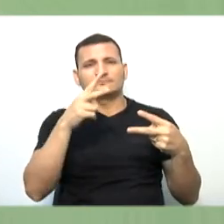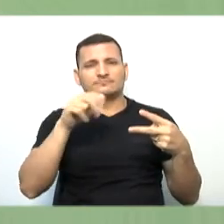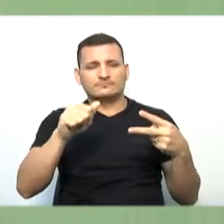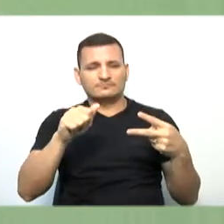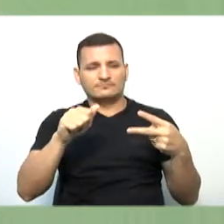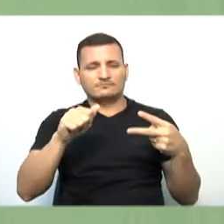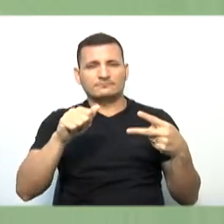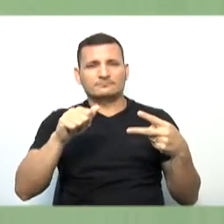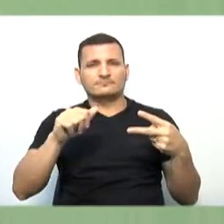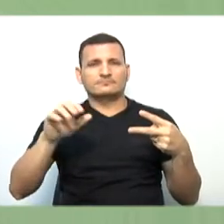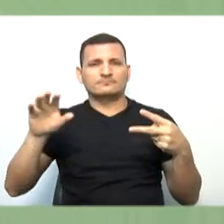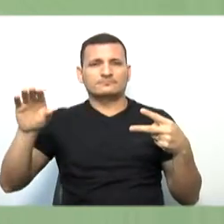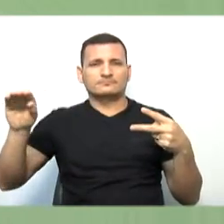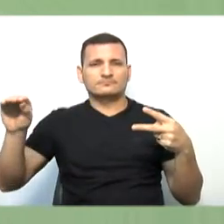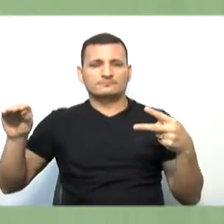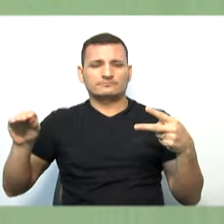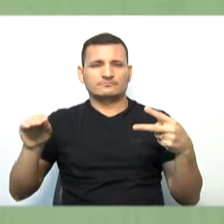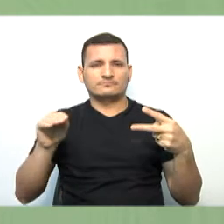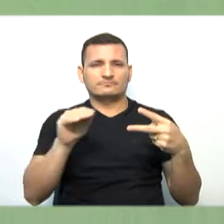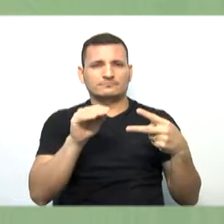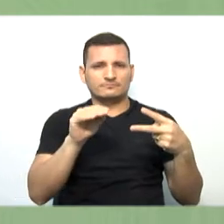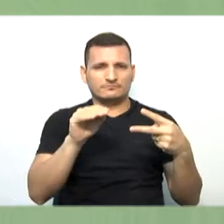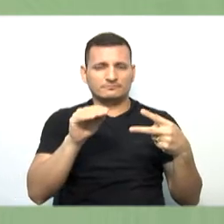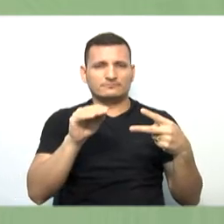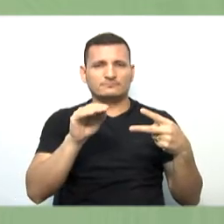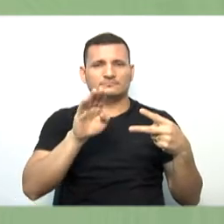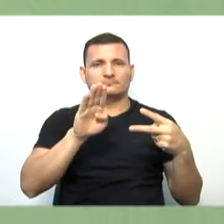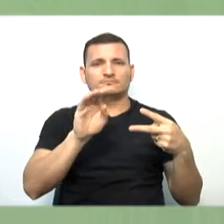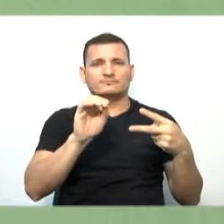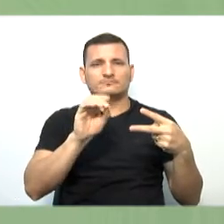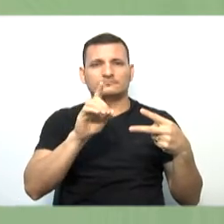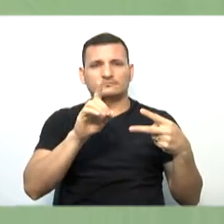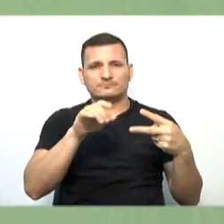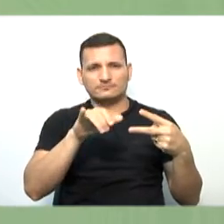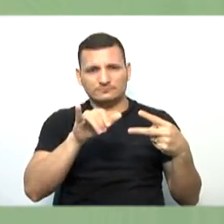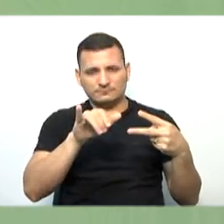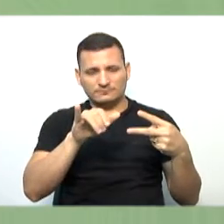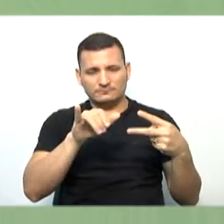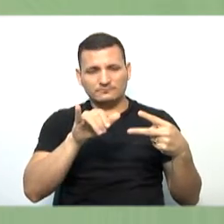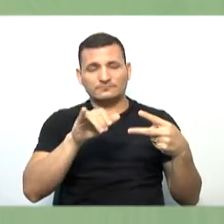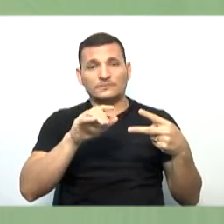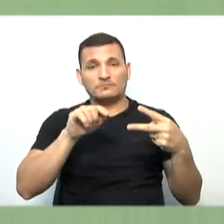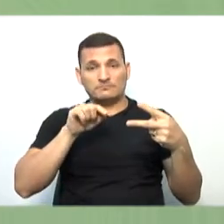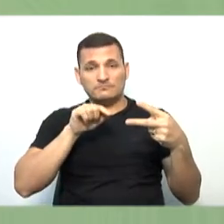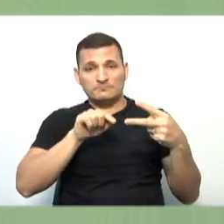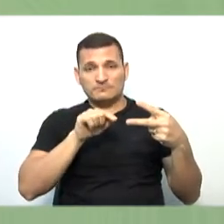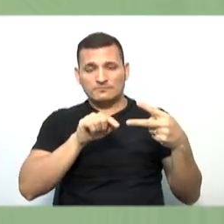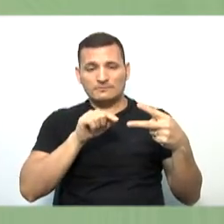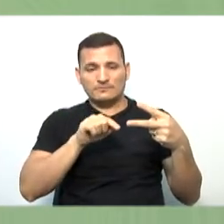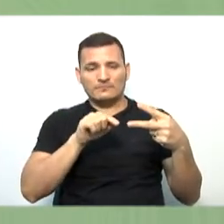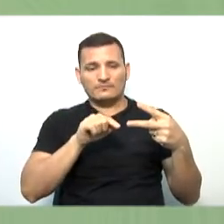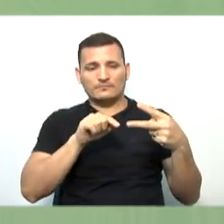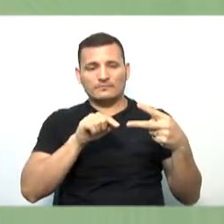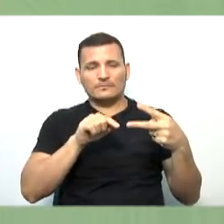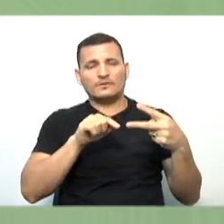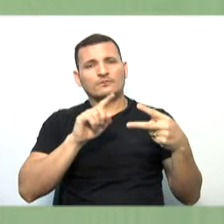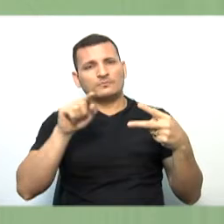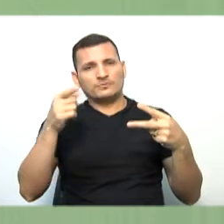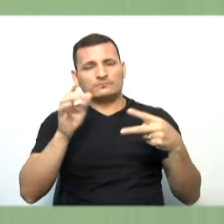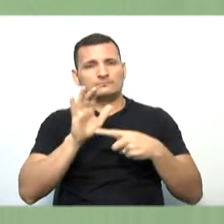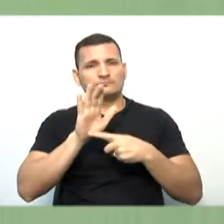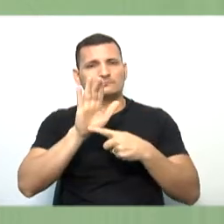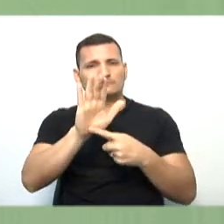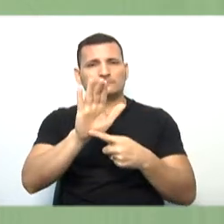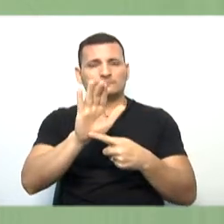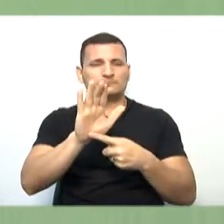diretamente dentro do corpo da página, que é o nosso body. Então eu posso escrever lá dentro, eu vou fazer um exemplo também para